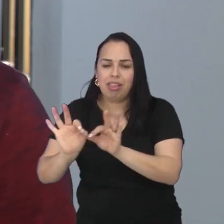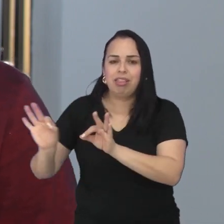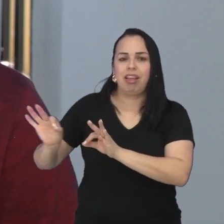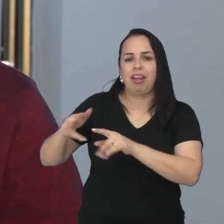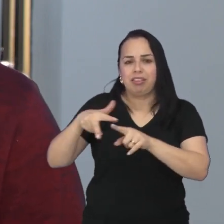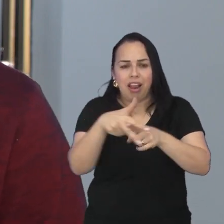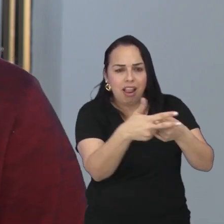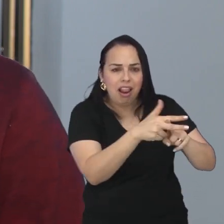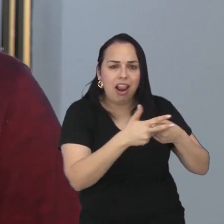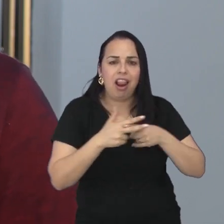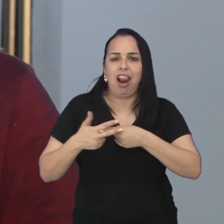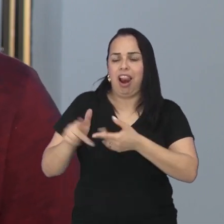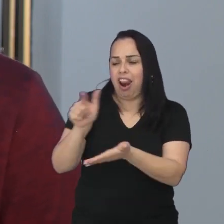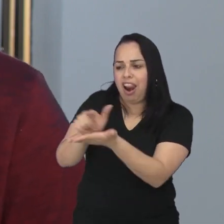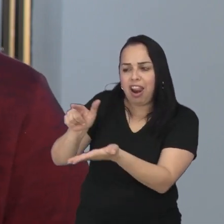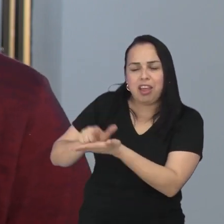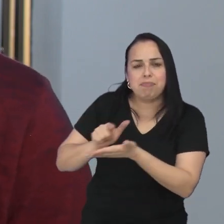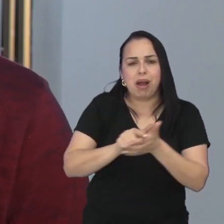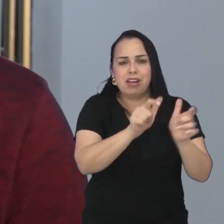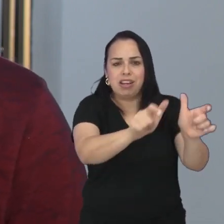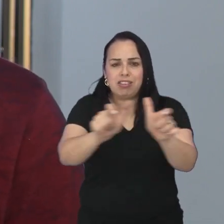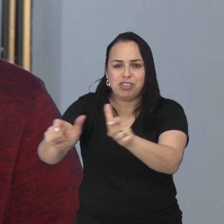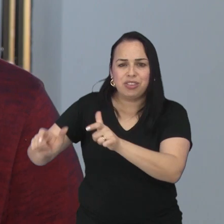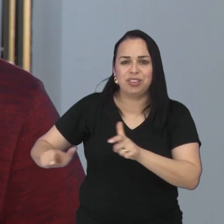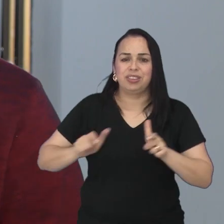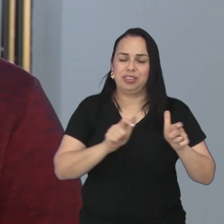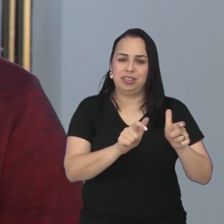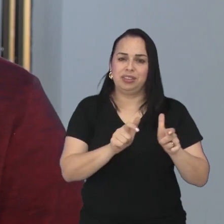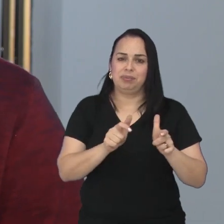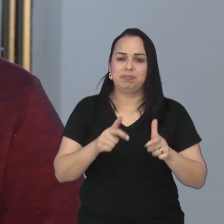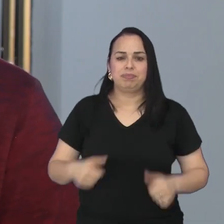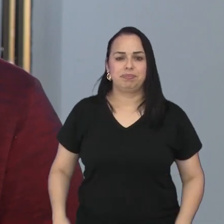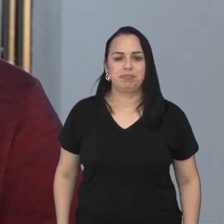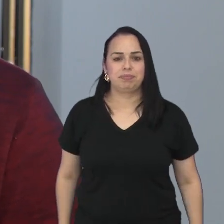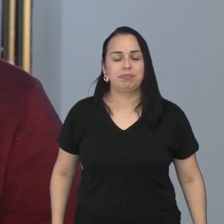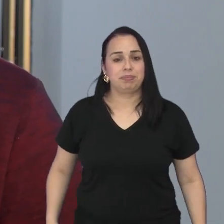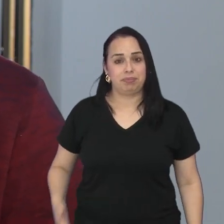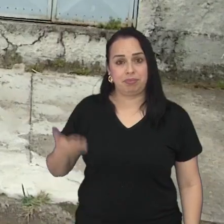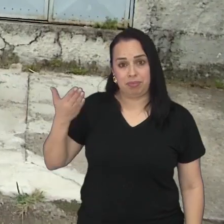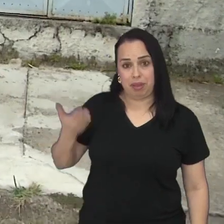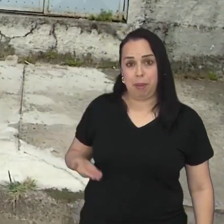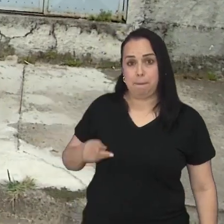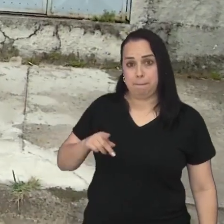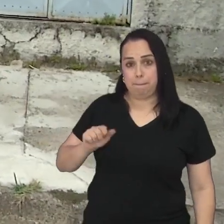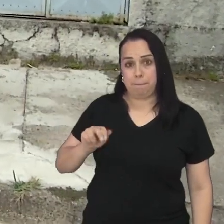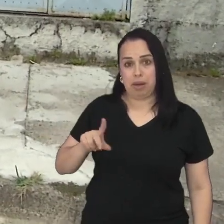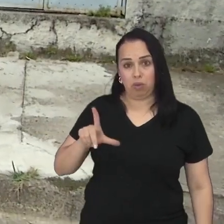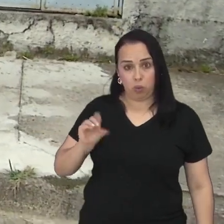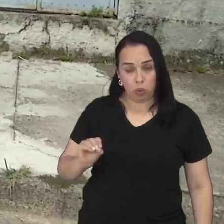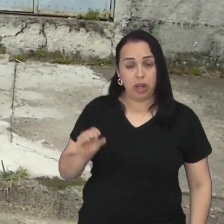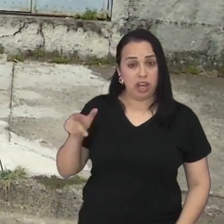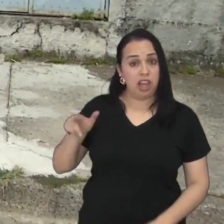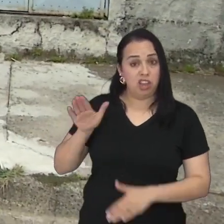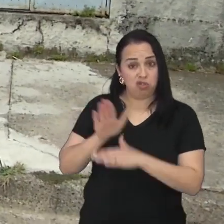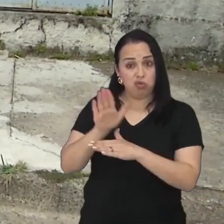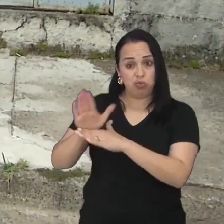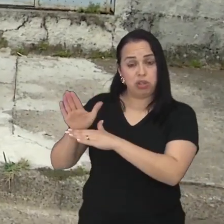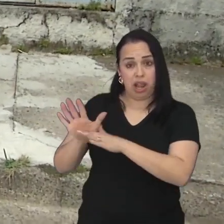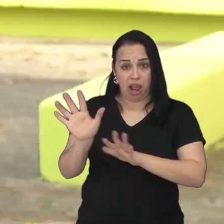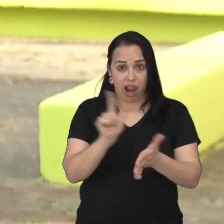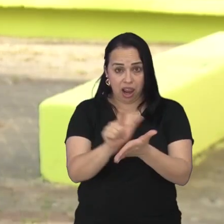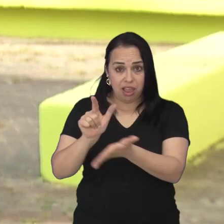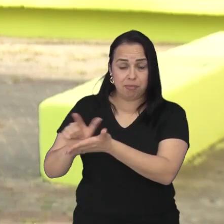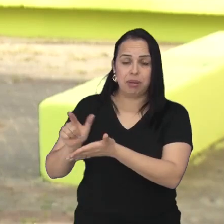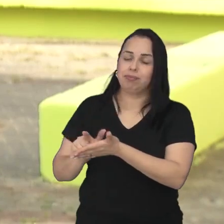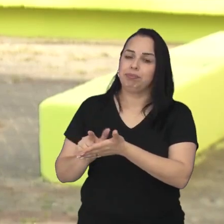nosso bairro, da nossa praça, das nossas áreas de esporte e aí assim por diante. Paulo, que ajuda a manter o bairro